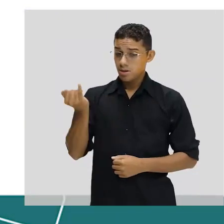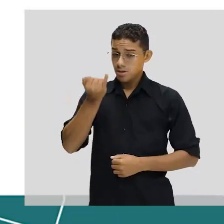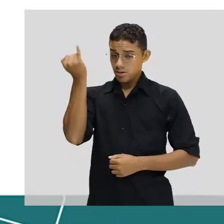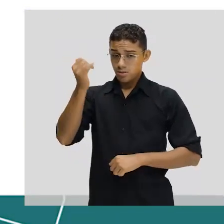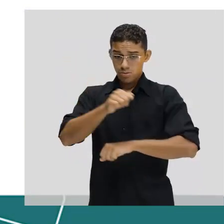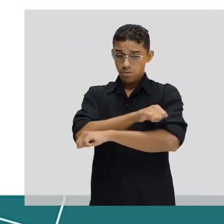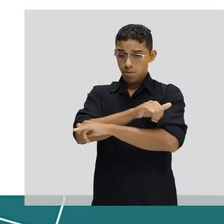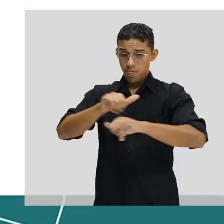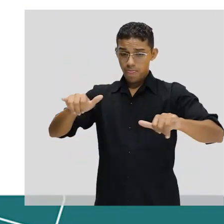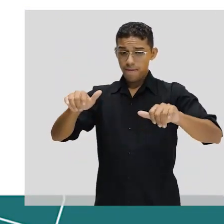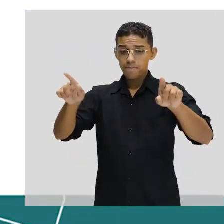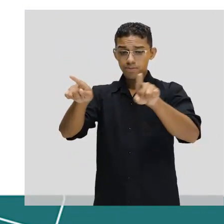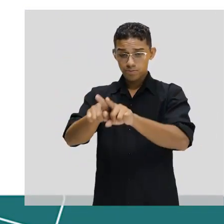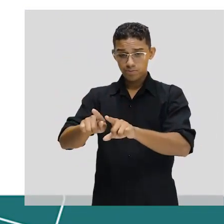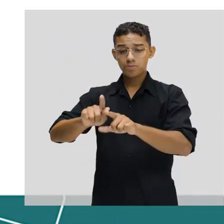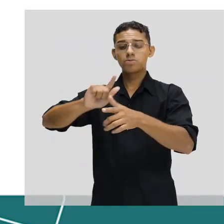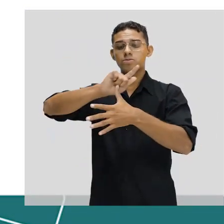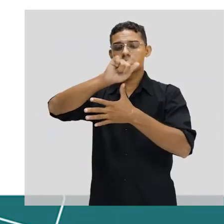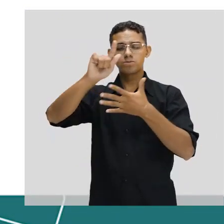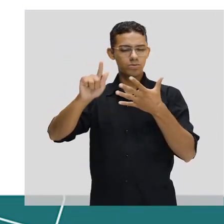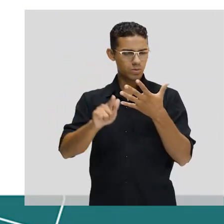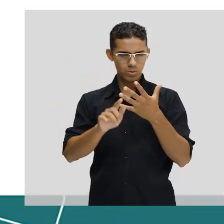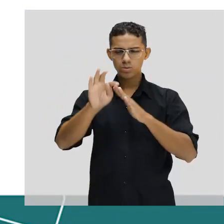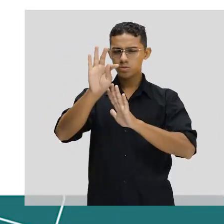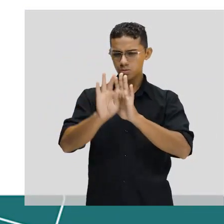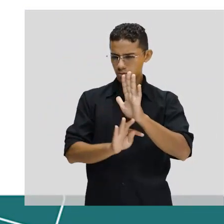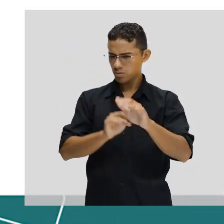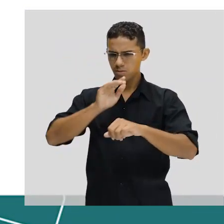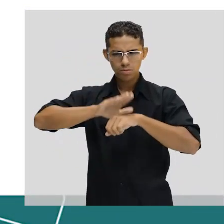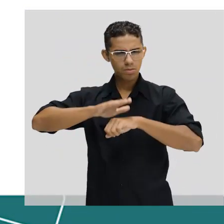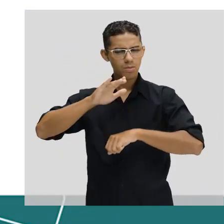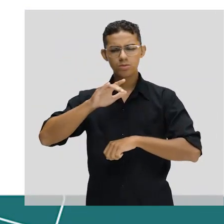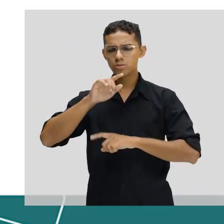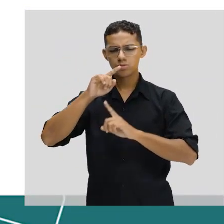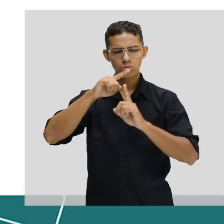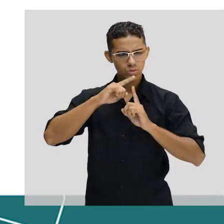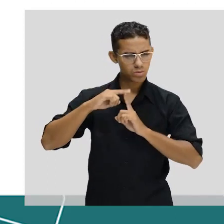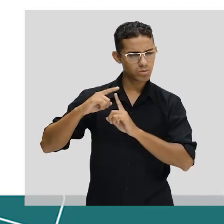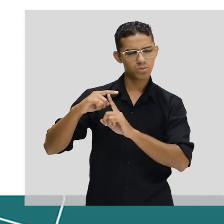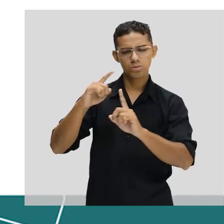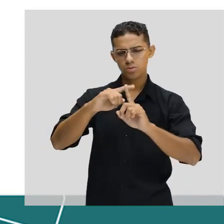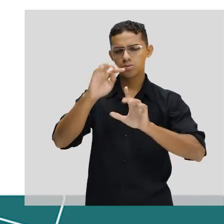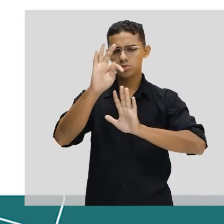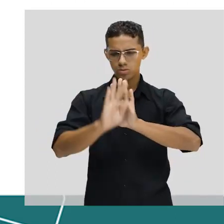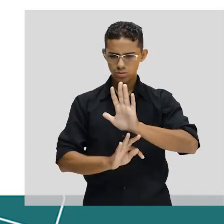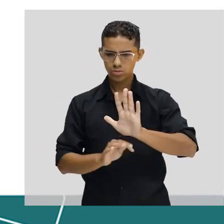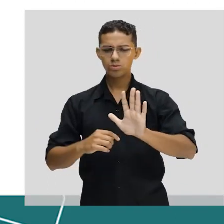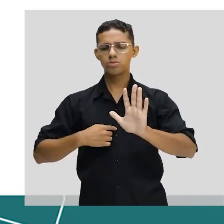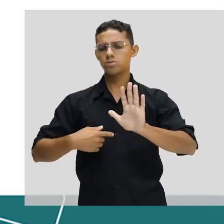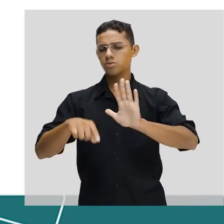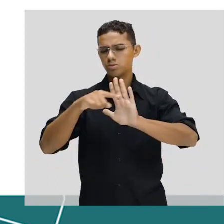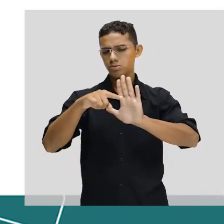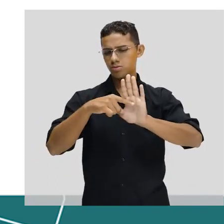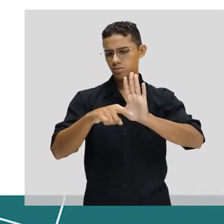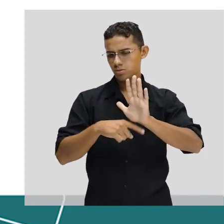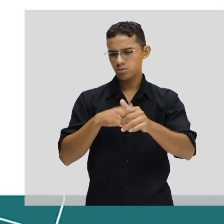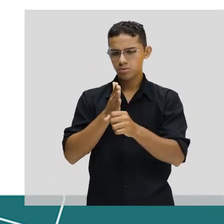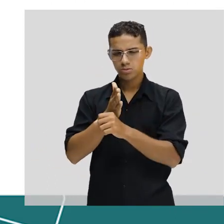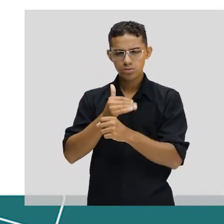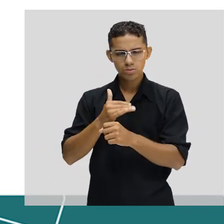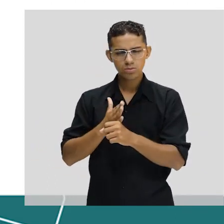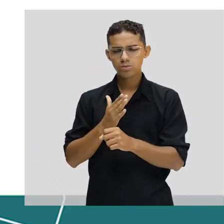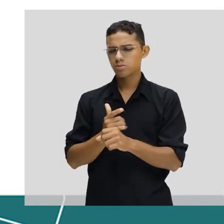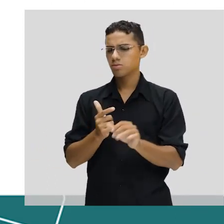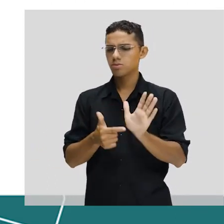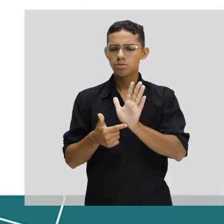que o gênero textual pode conter mais de um tipo textual, ou seja, uma receita de bolo apresenta a lista